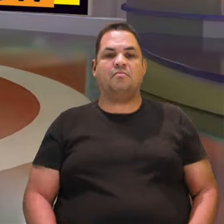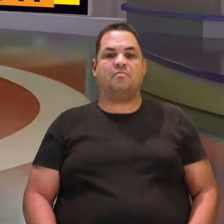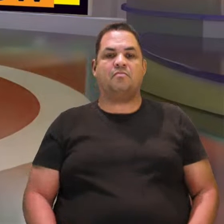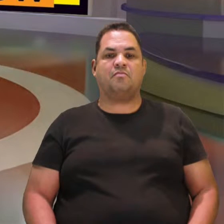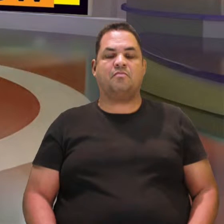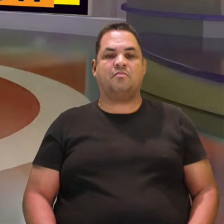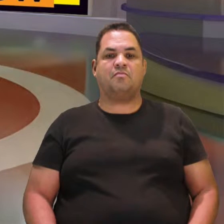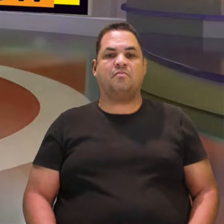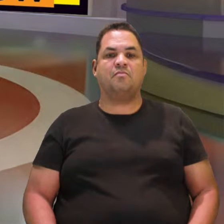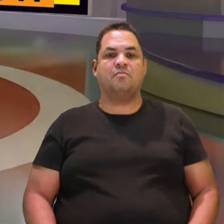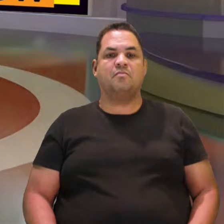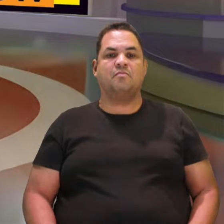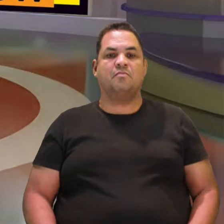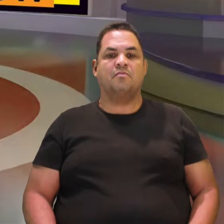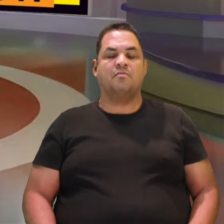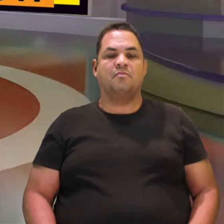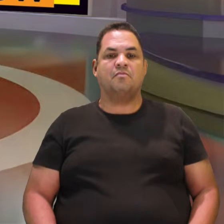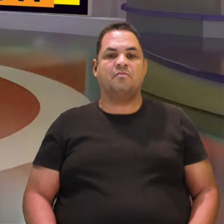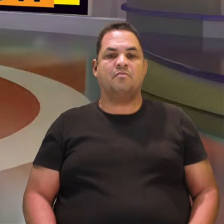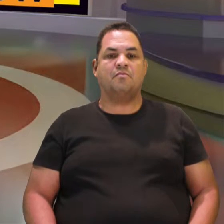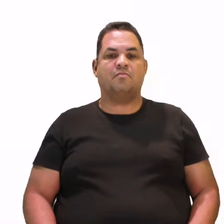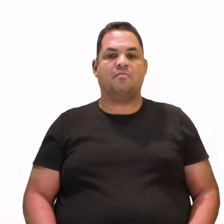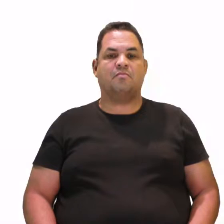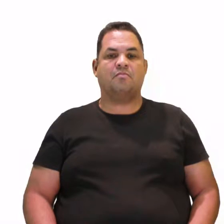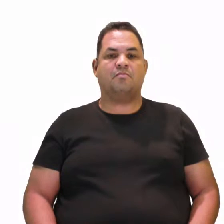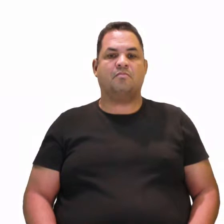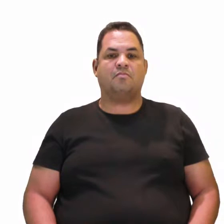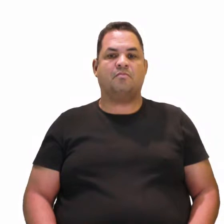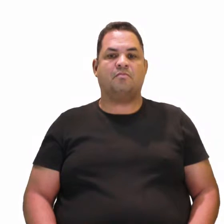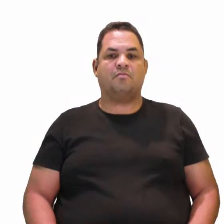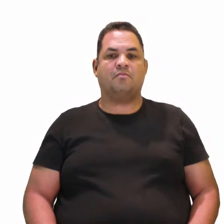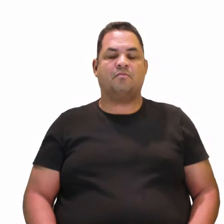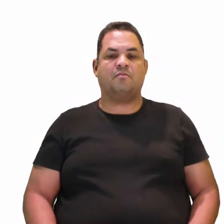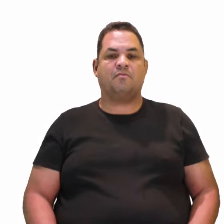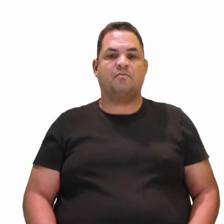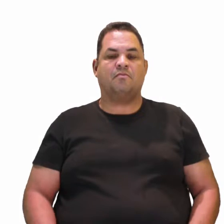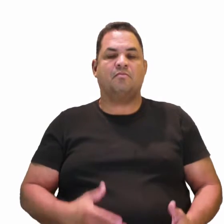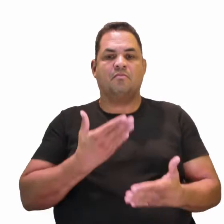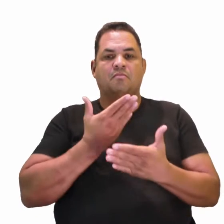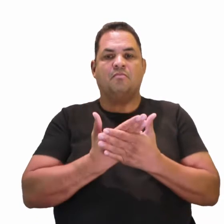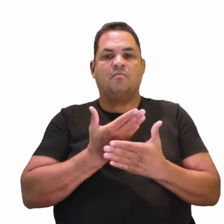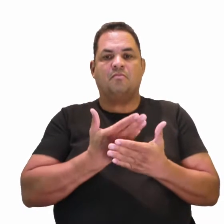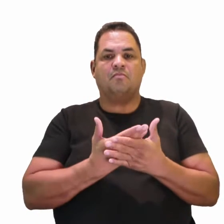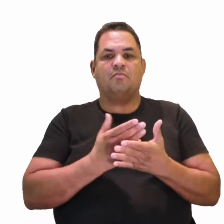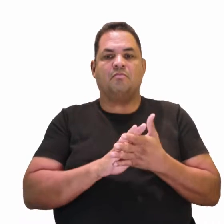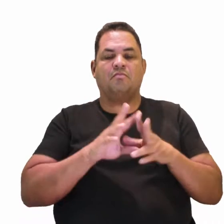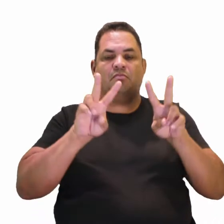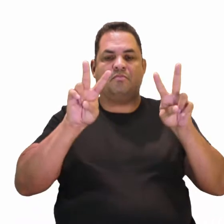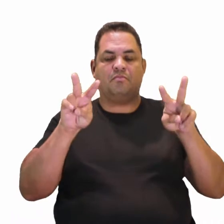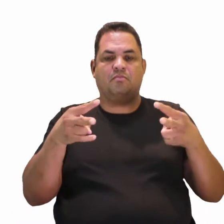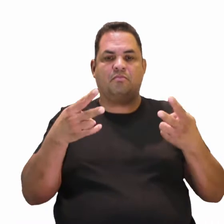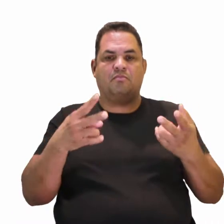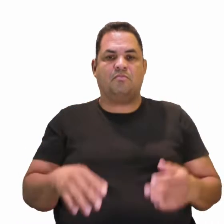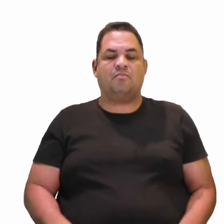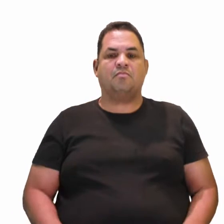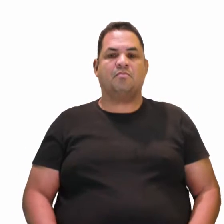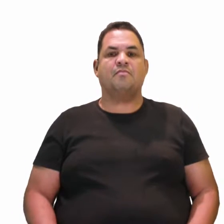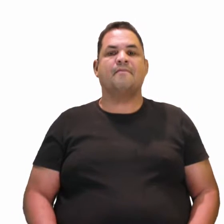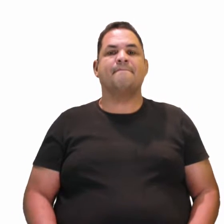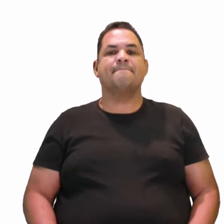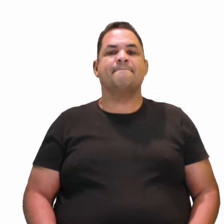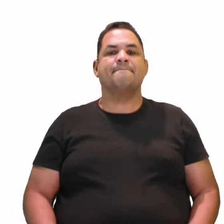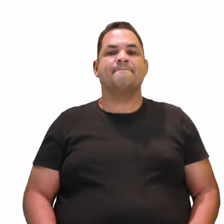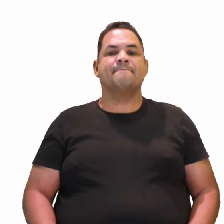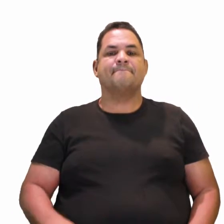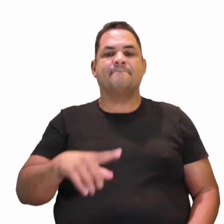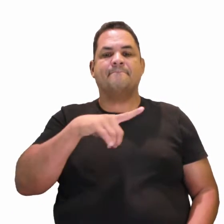and Exercise. So, let's begin. Aula sobre o tema Have a Healthy Life,